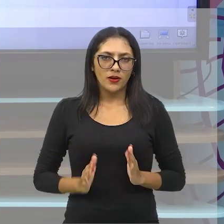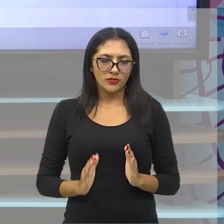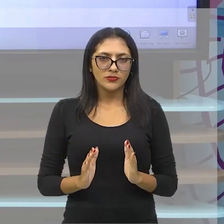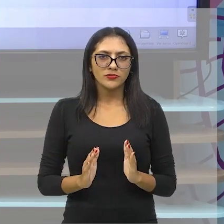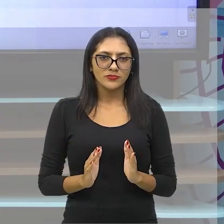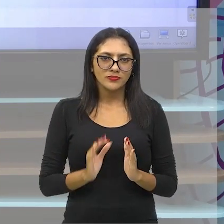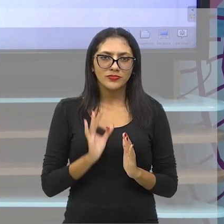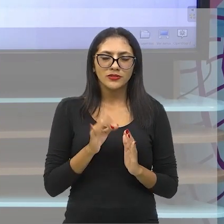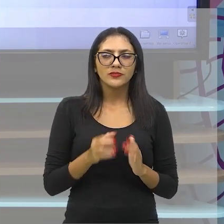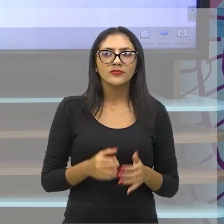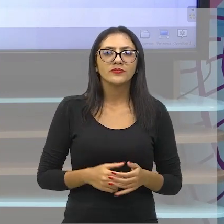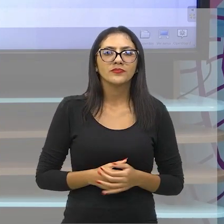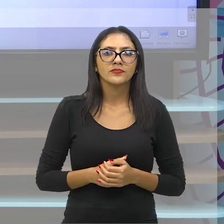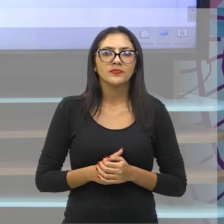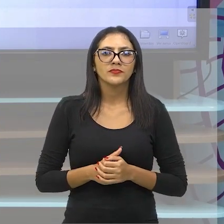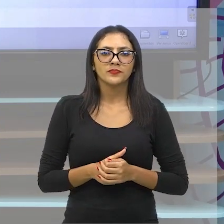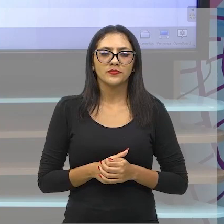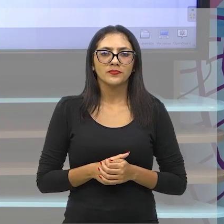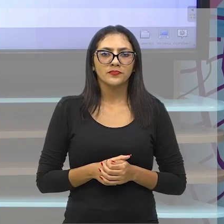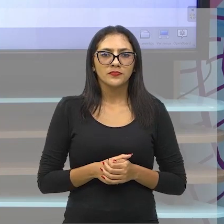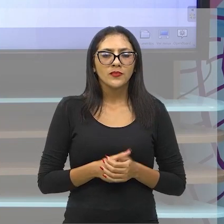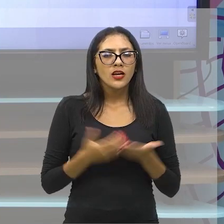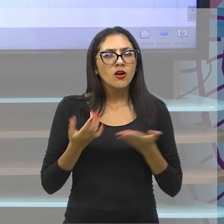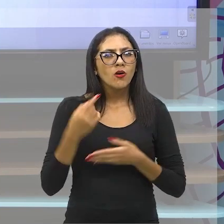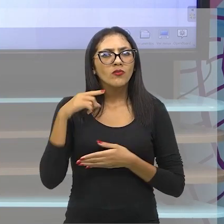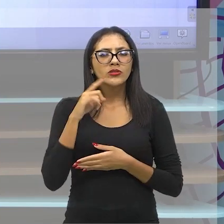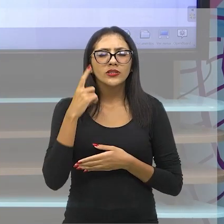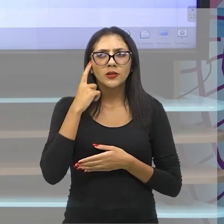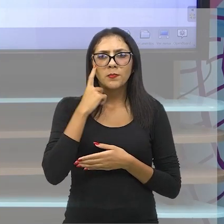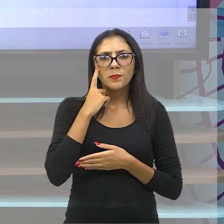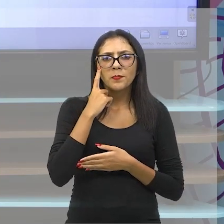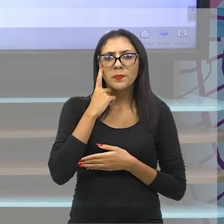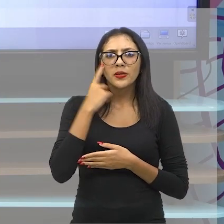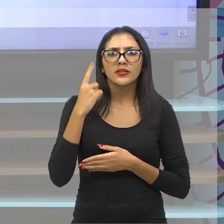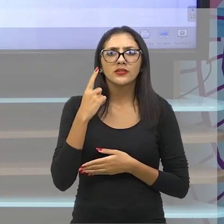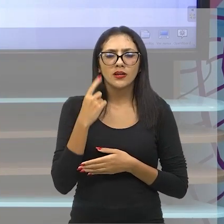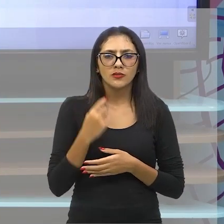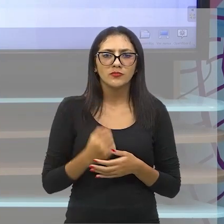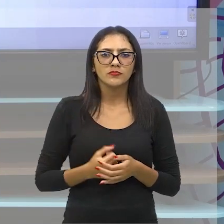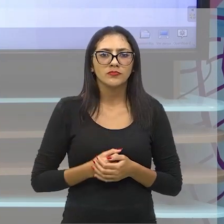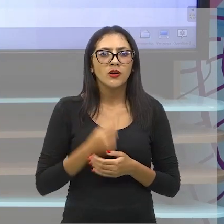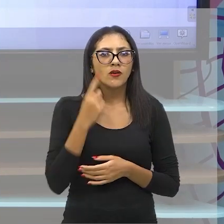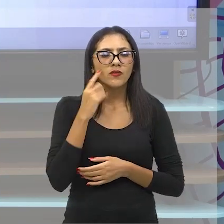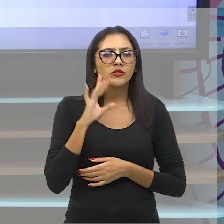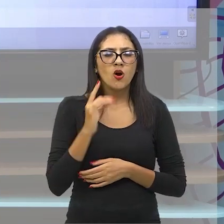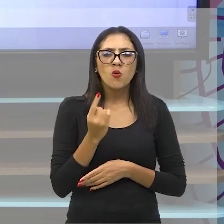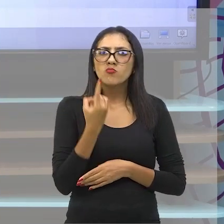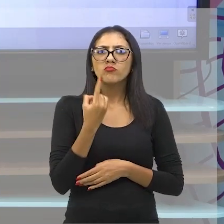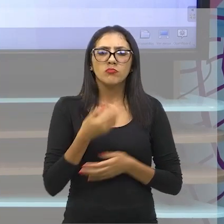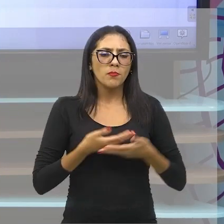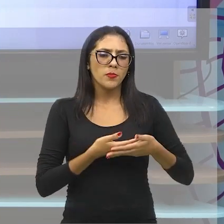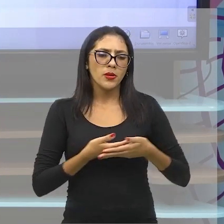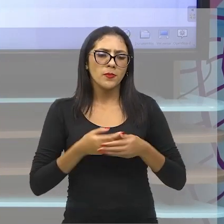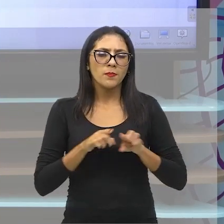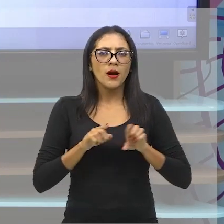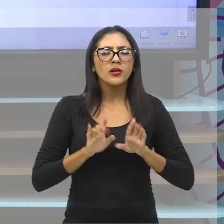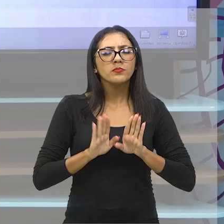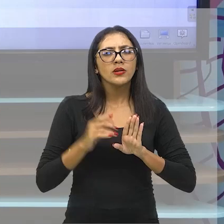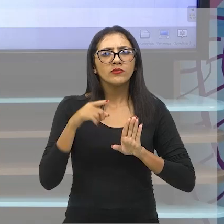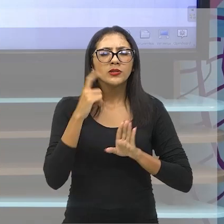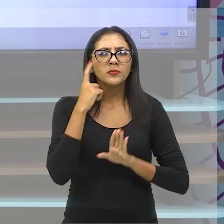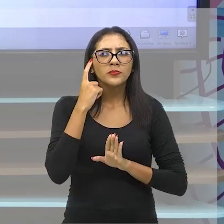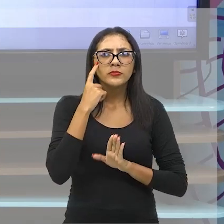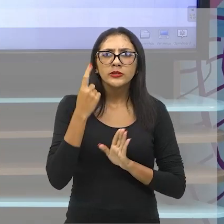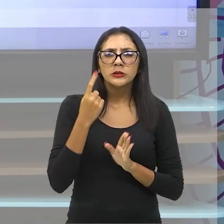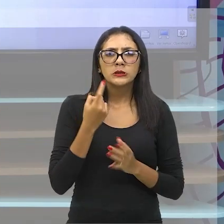observar, ok? E aí vocês já se perguntaram, né? Aqui nesse nosso esquema a gente viu um bebezinho só. Mas aí vocês talvez já tenham se perguntado, e